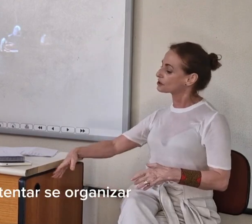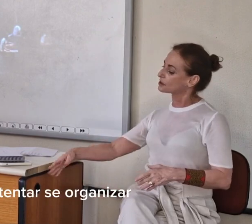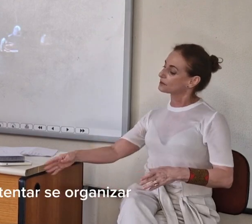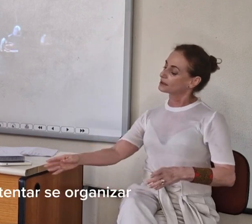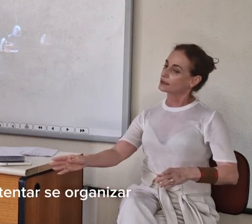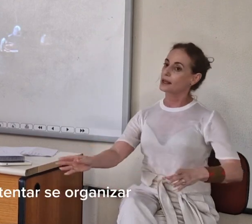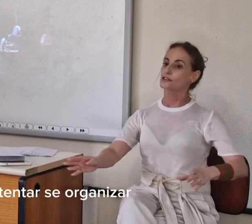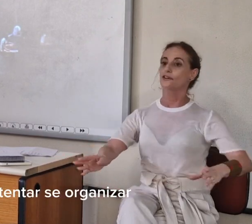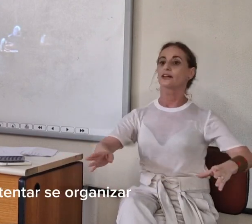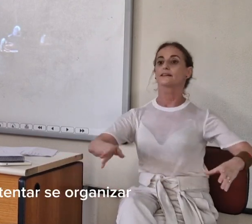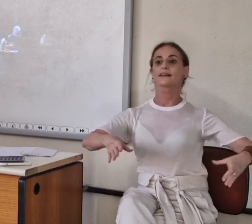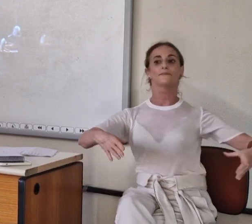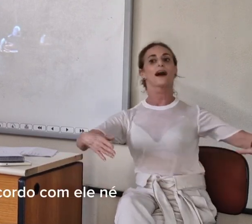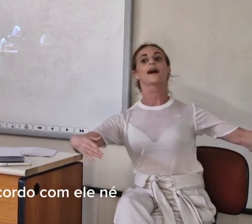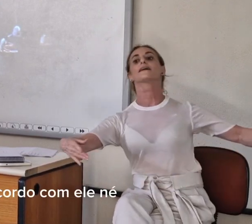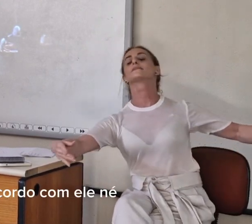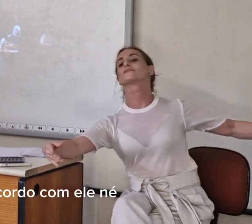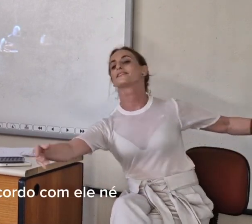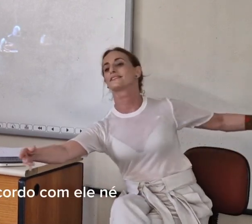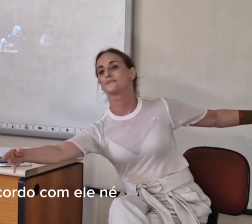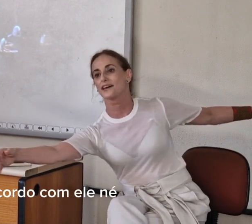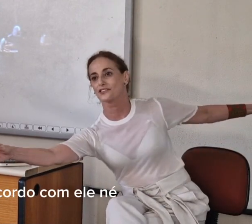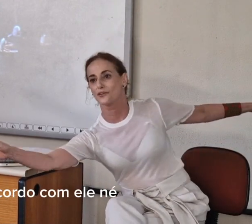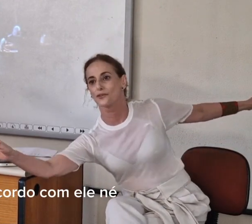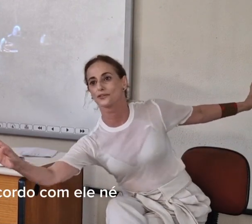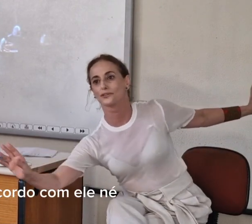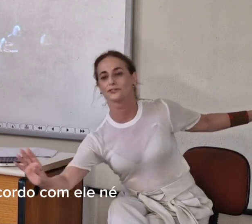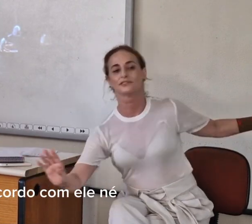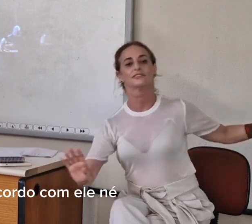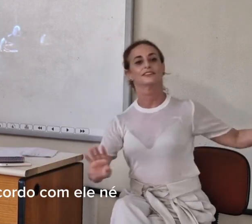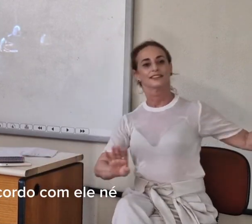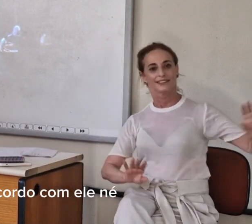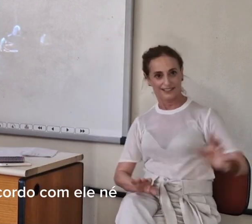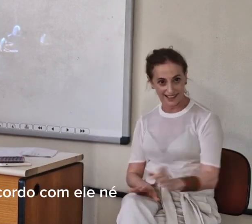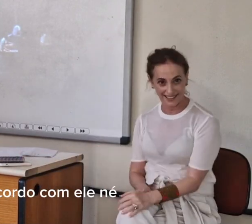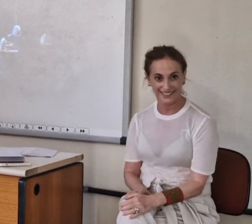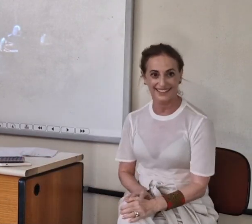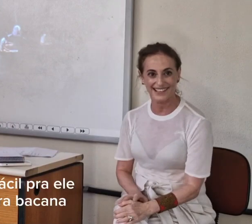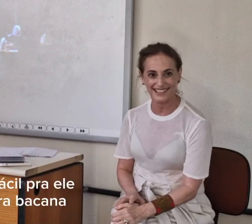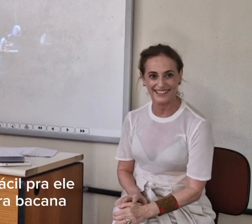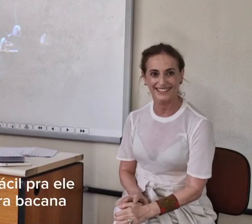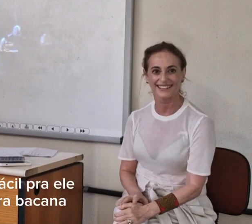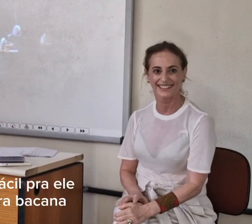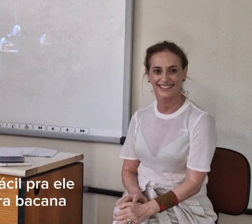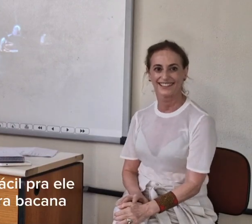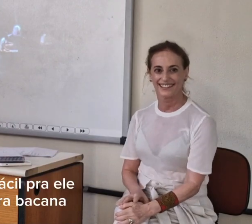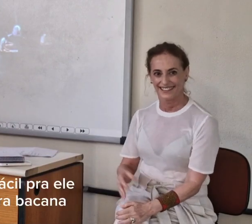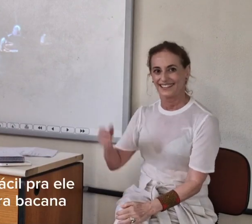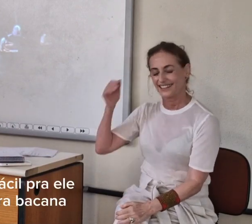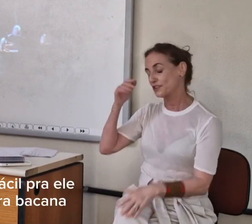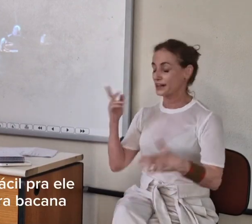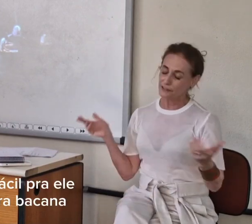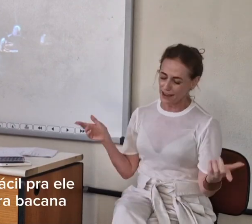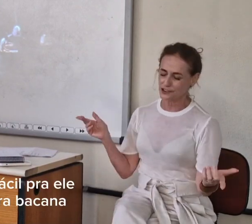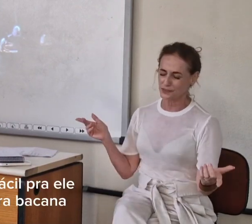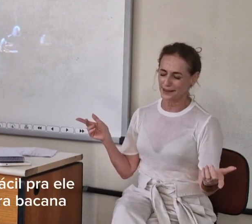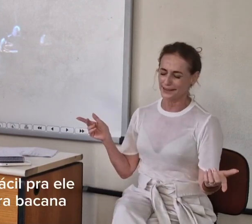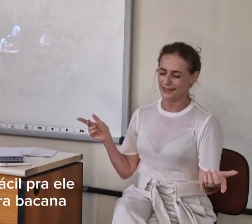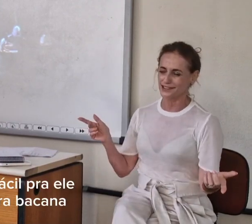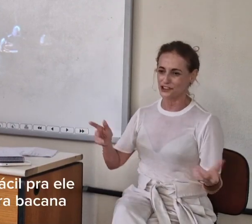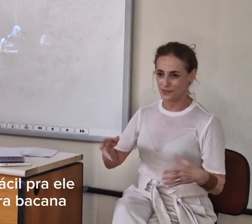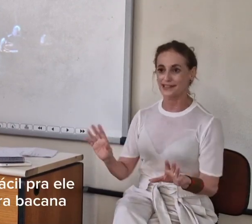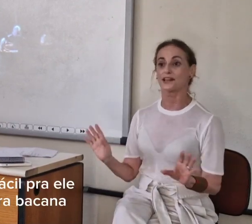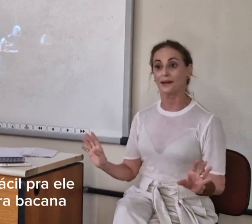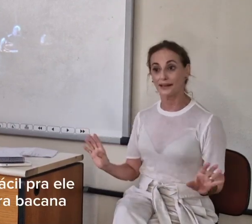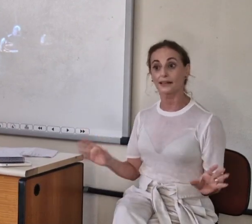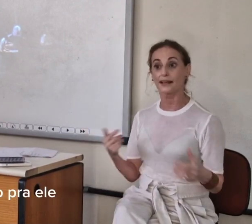ele podia também tentar se organizar mais e fazer mais de acordo com ele. Né? Sim. E não era fácil para